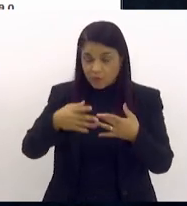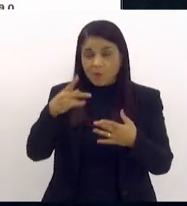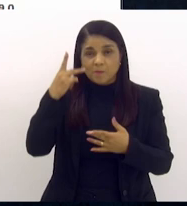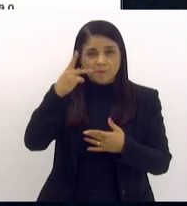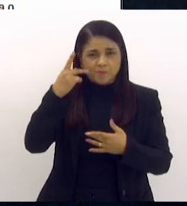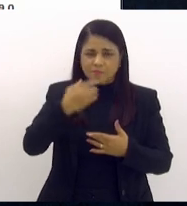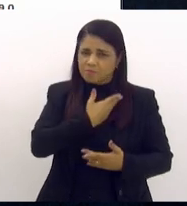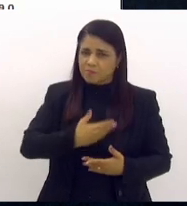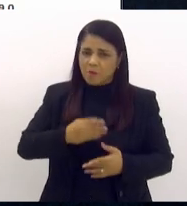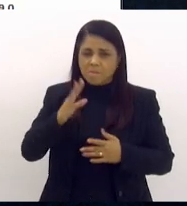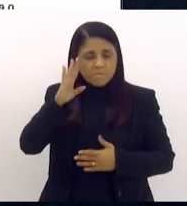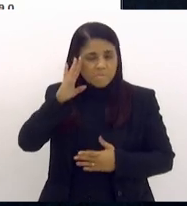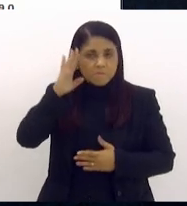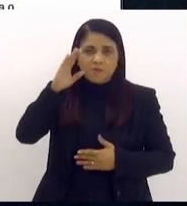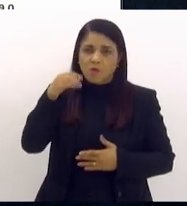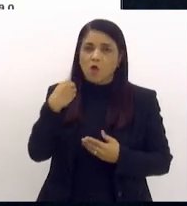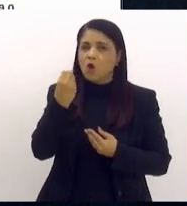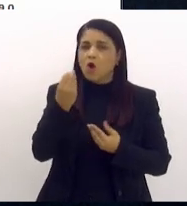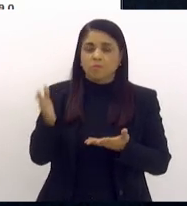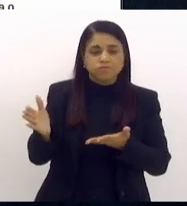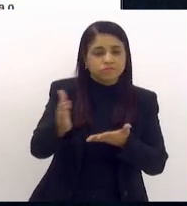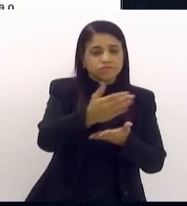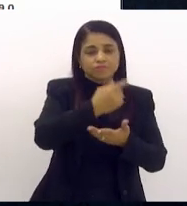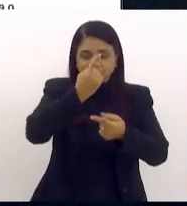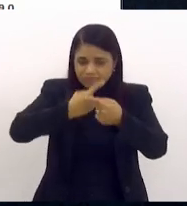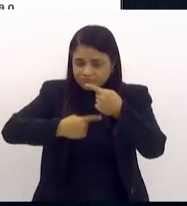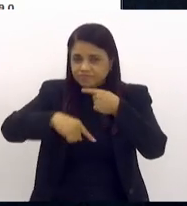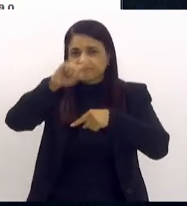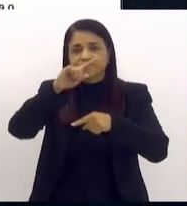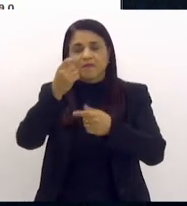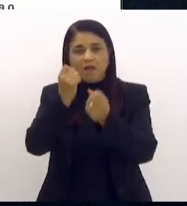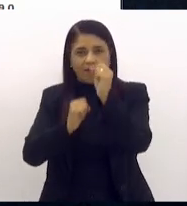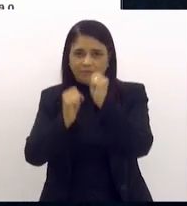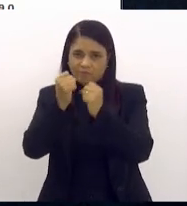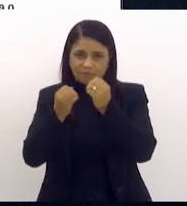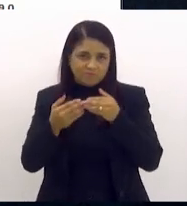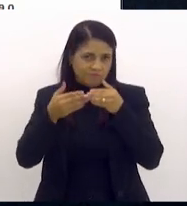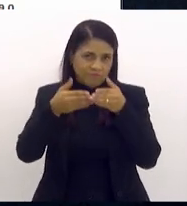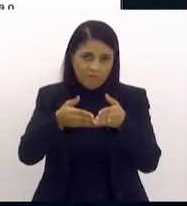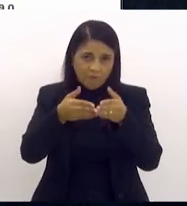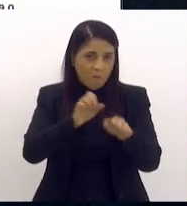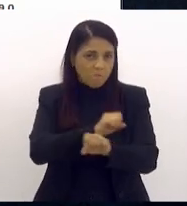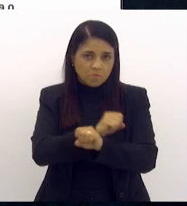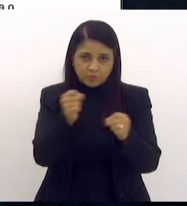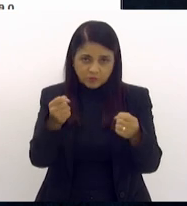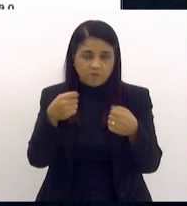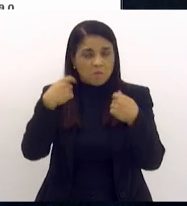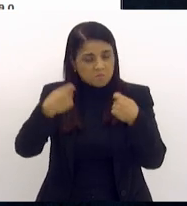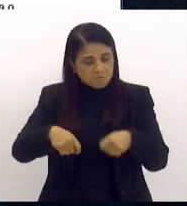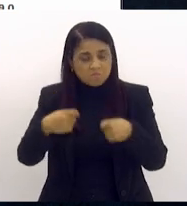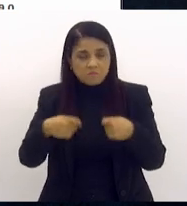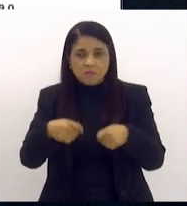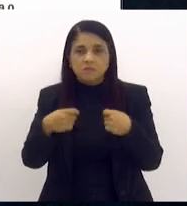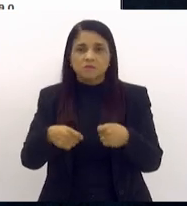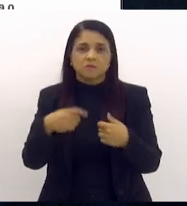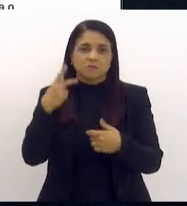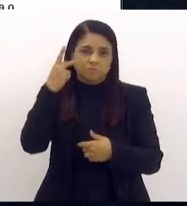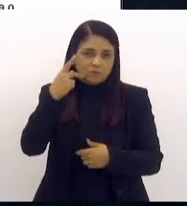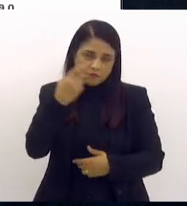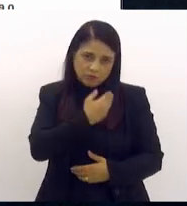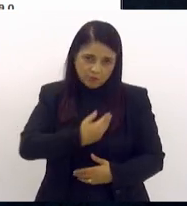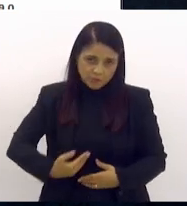sem isso não tem como recuperar a indústria naval eh não tem como recuperar várias indústrias no